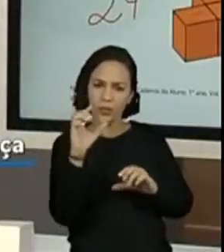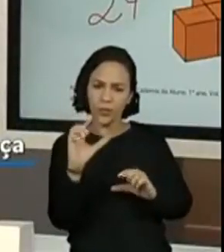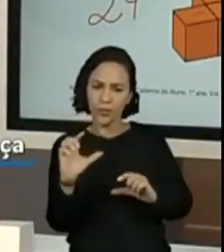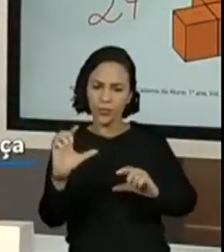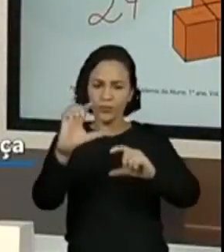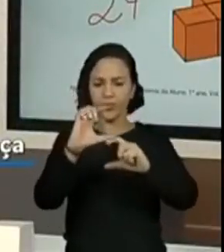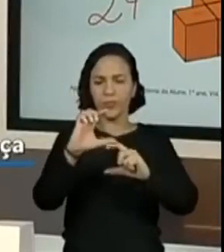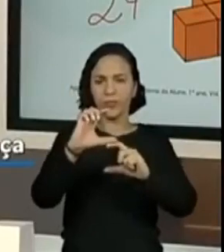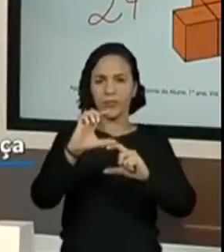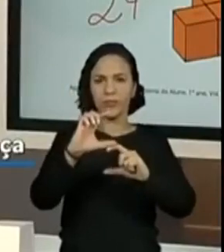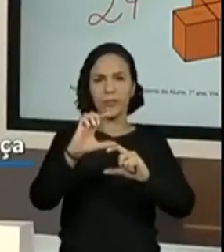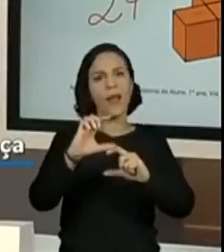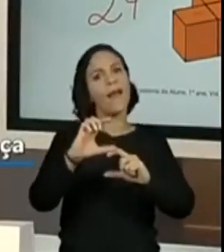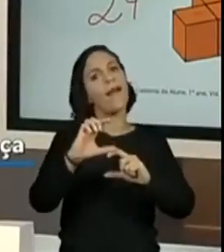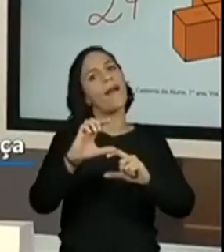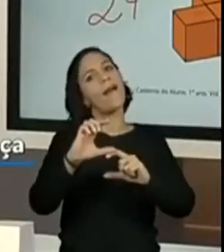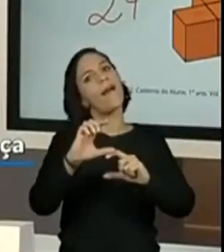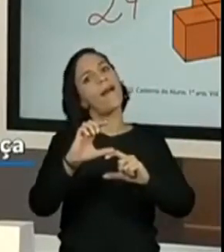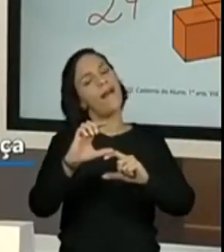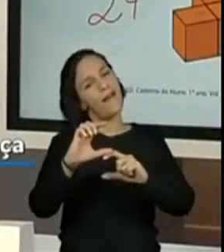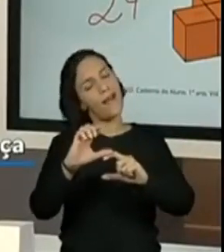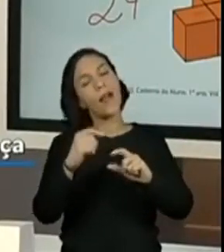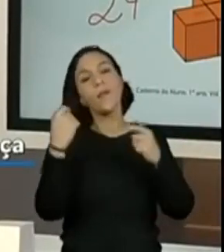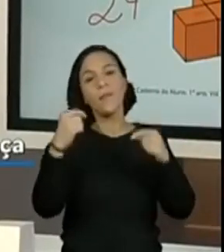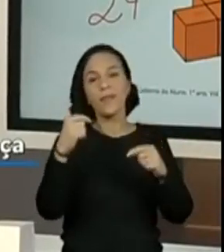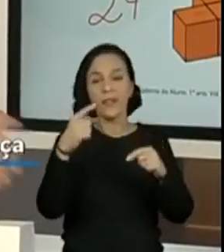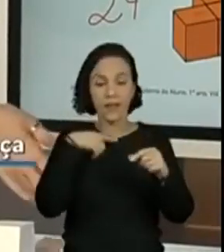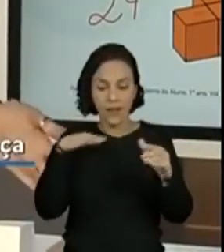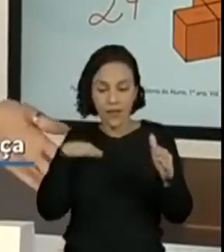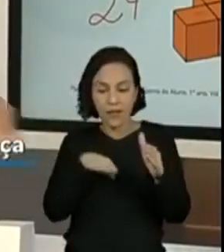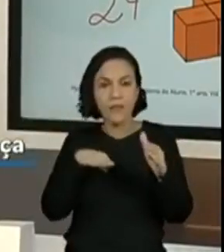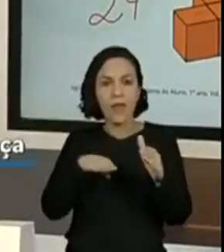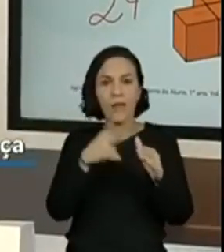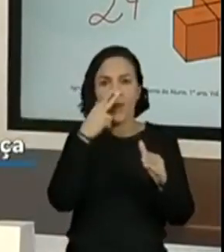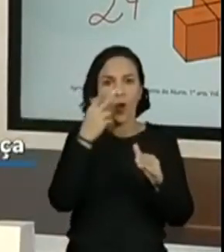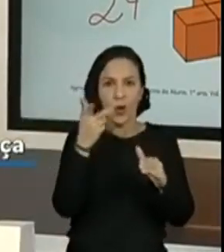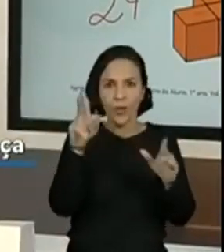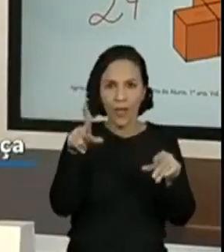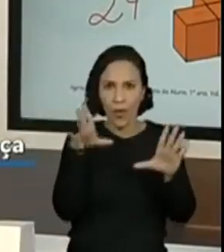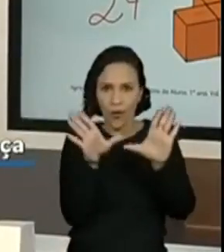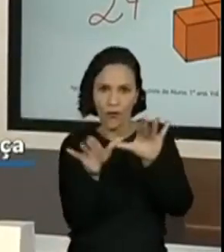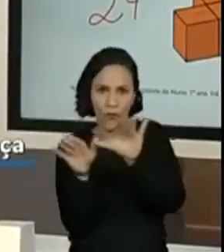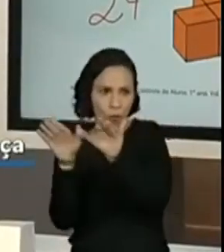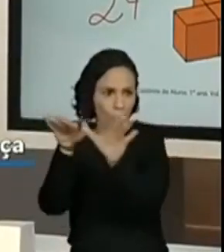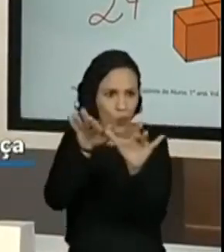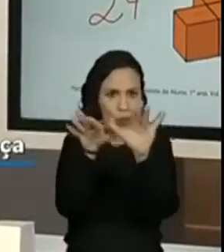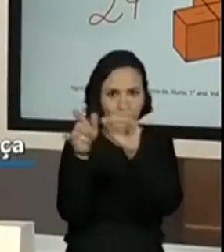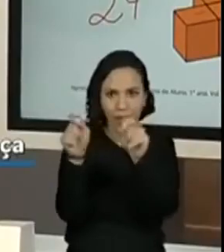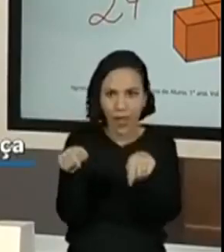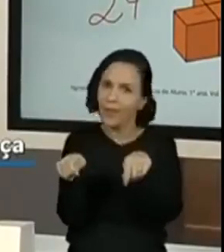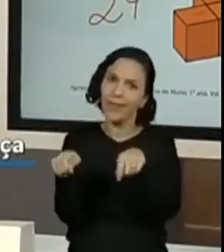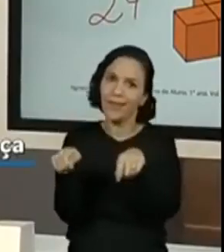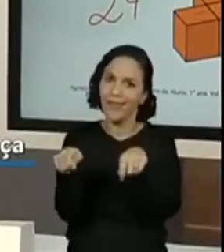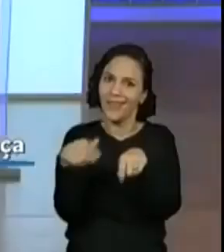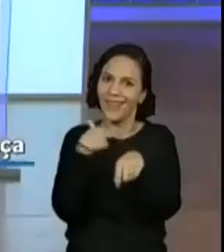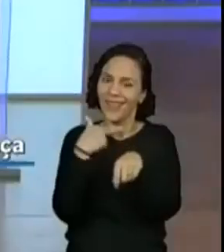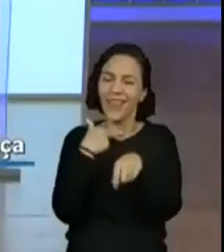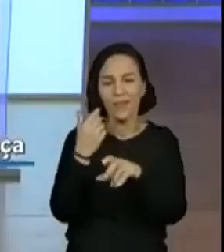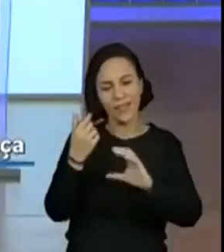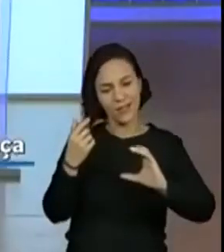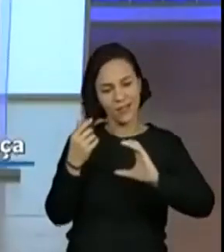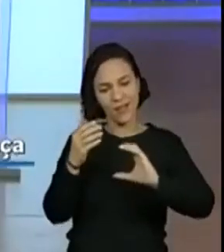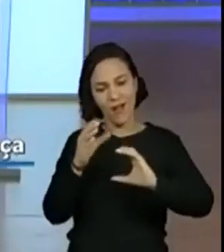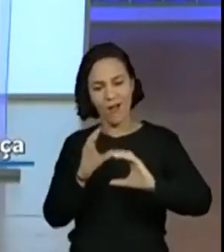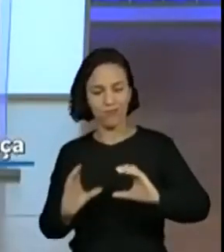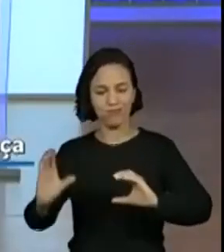mais alto, precisa de alguma coisa para apoiar ali. Ou ele tá voando. Não, ele tem mais um ali para poder ficar um